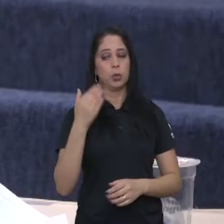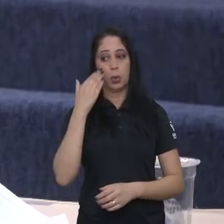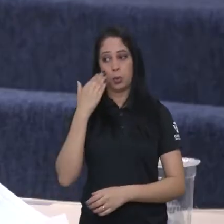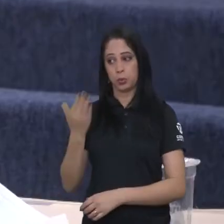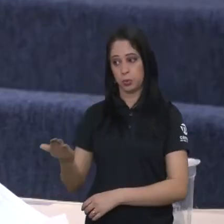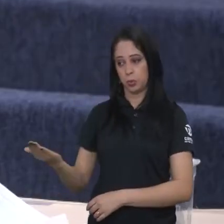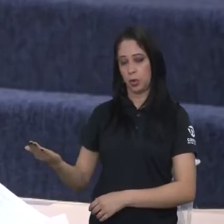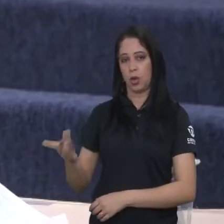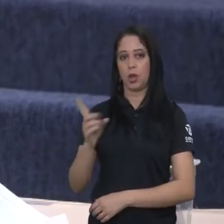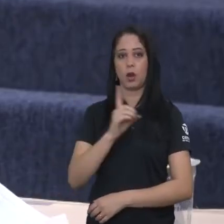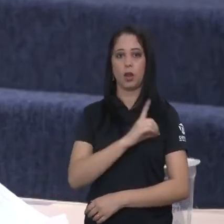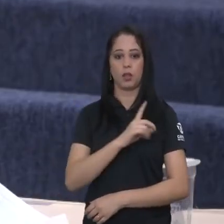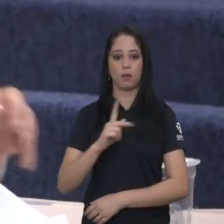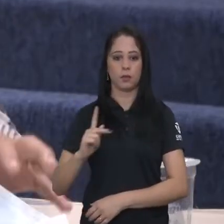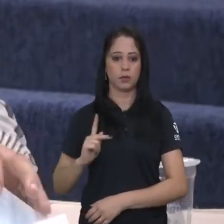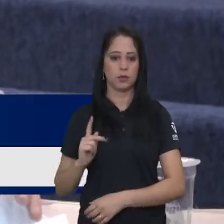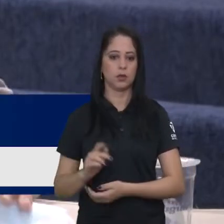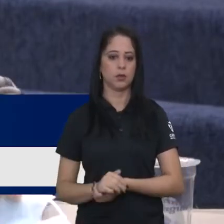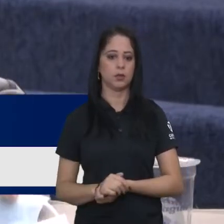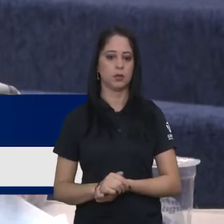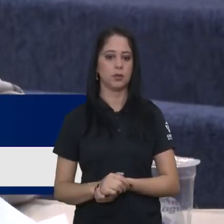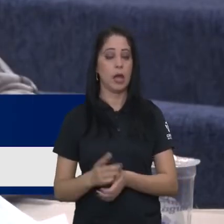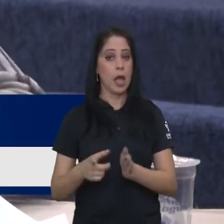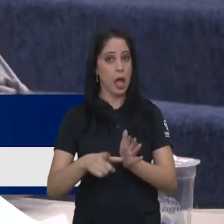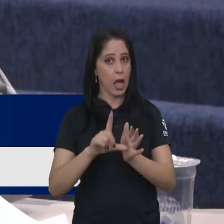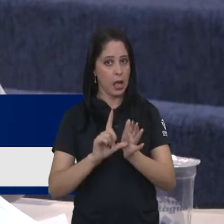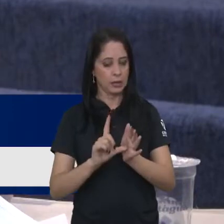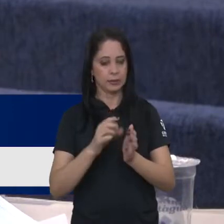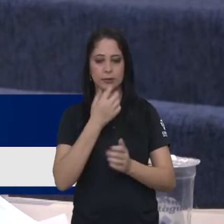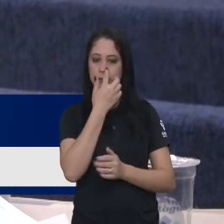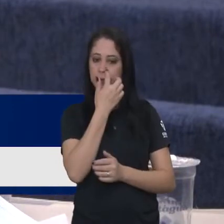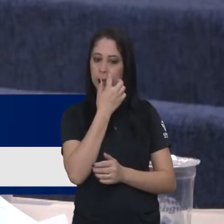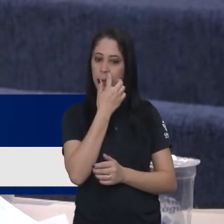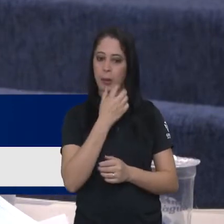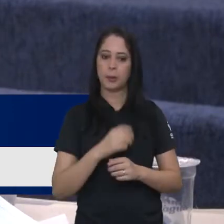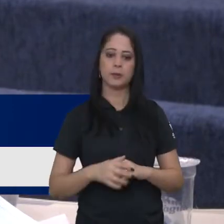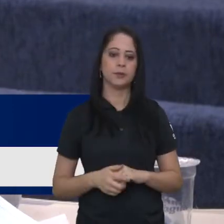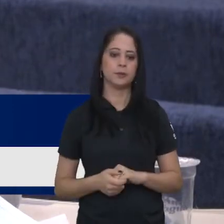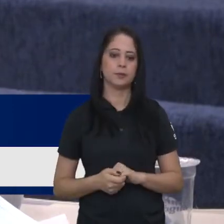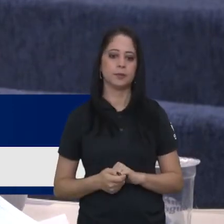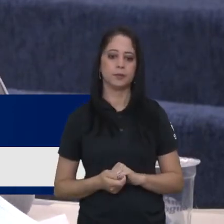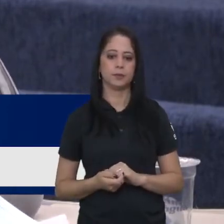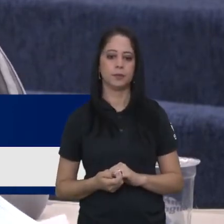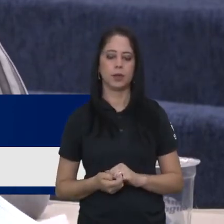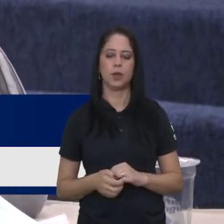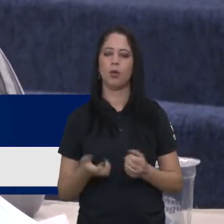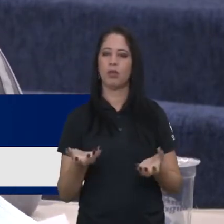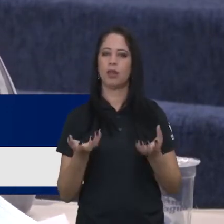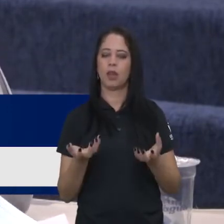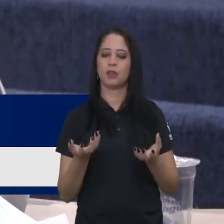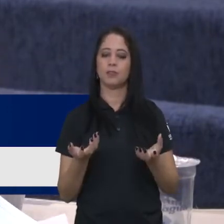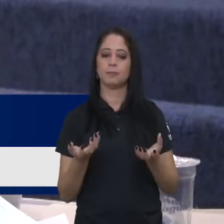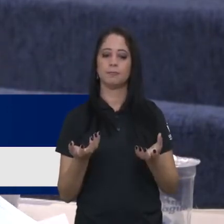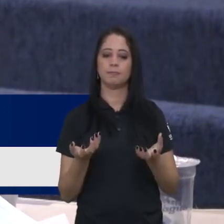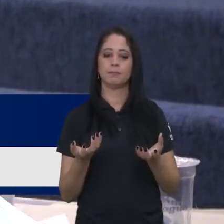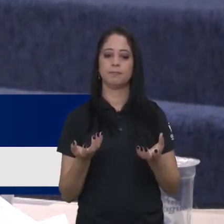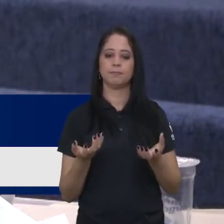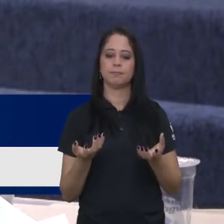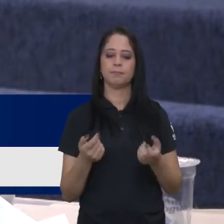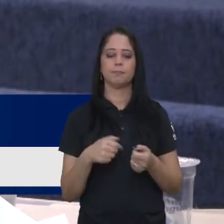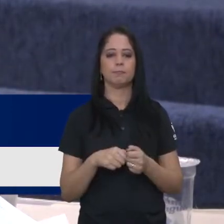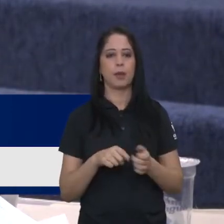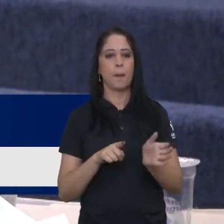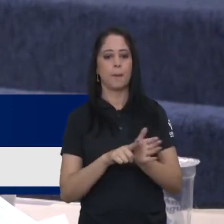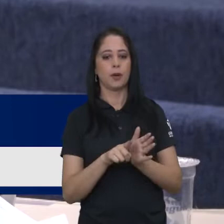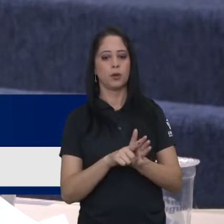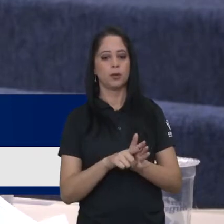conosco aqui. antes de eu fazer minha pergunta, eu queria colocar um ponto que eu